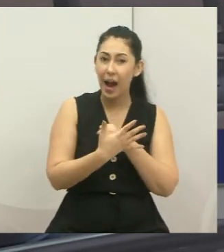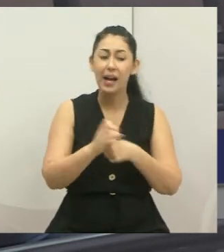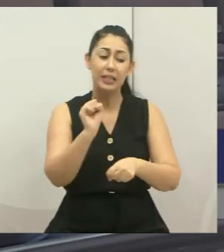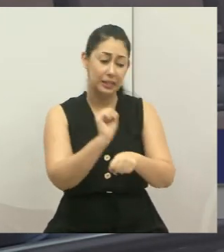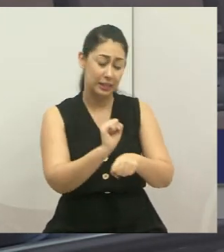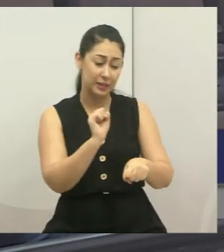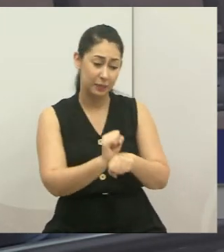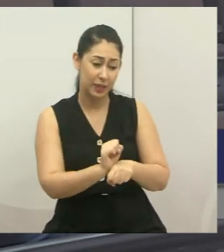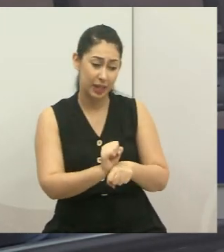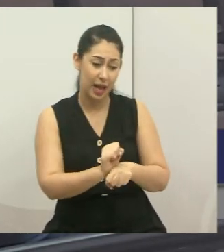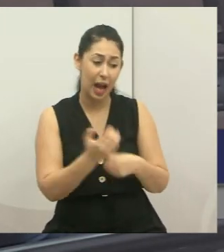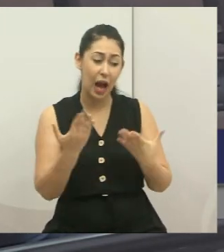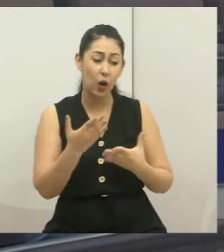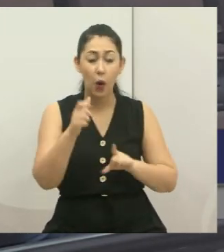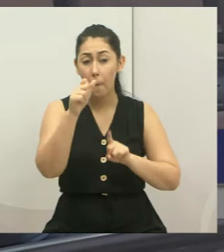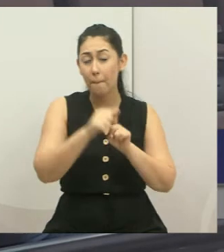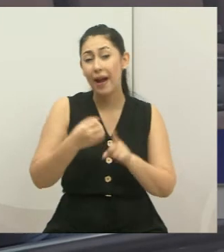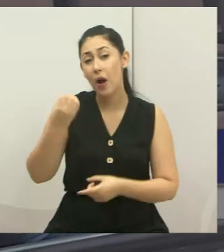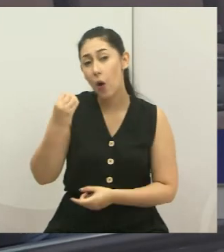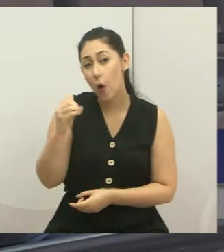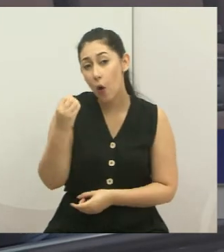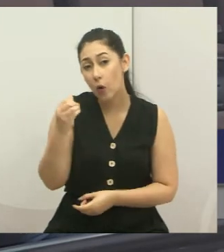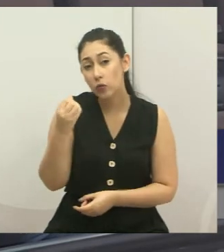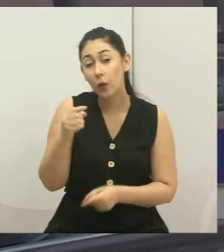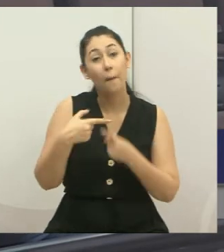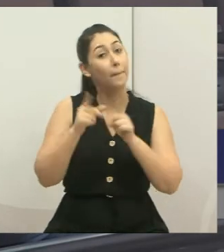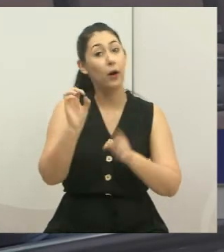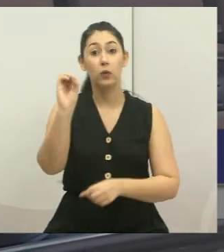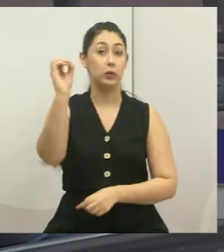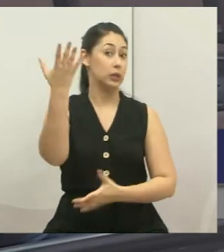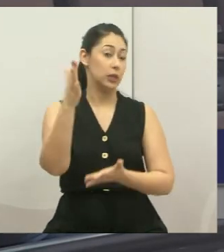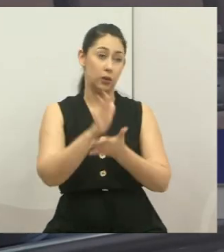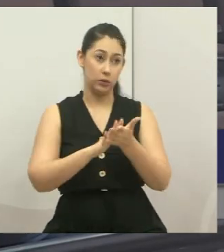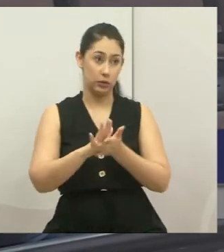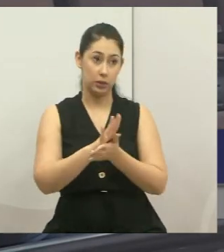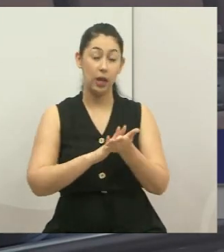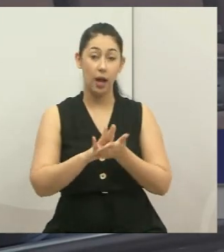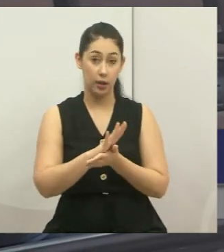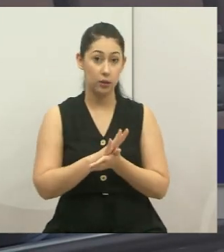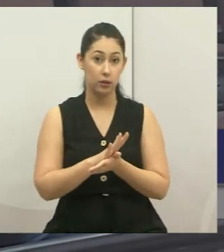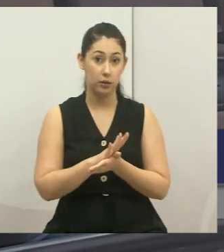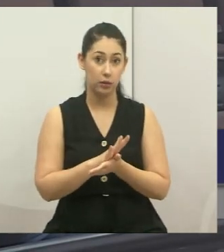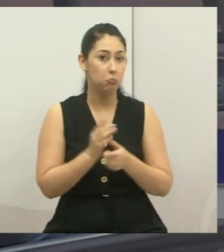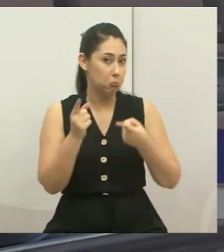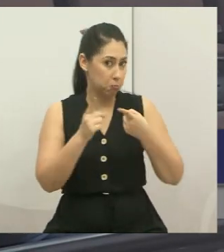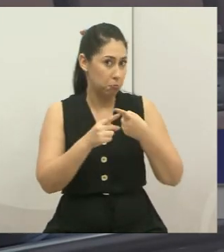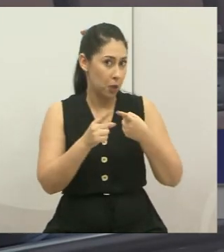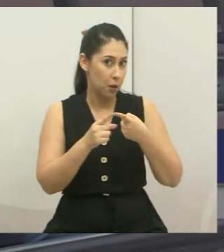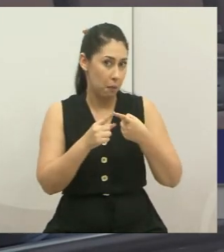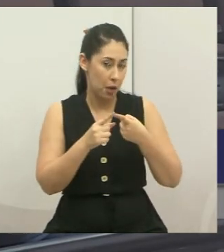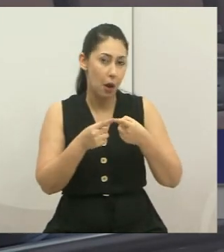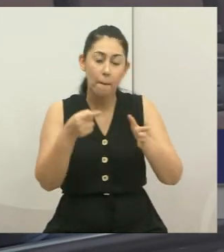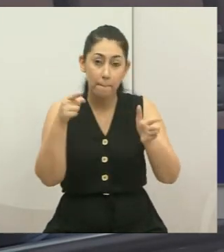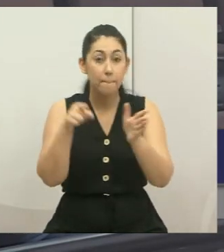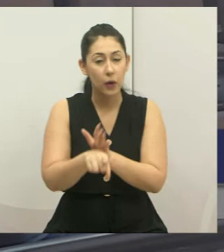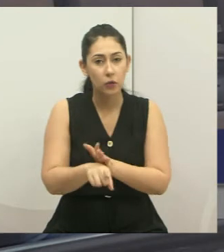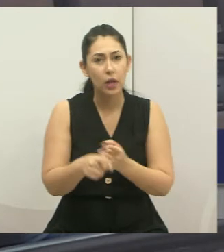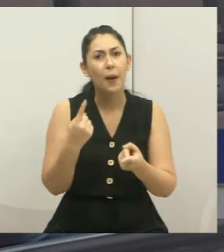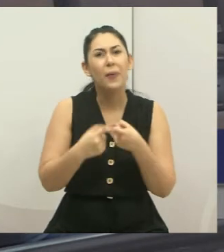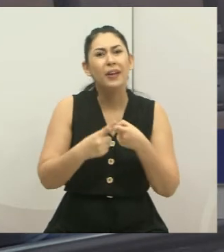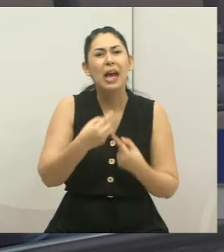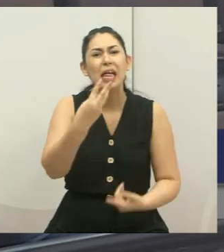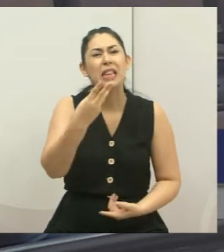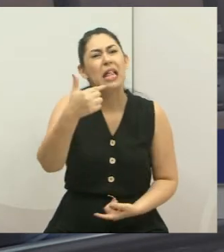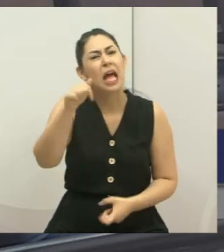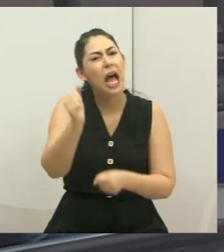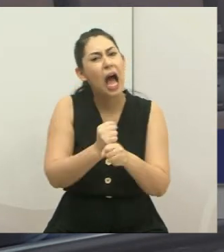ocorreria no mês de outubro, que também não ocorreu. Esse é um primeiro ponto que eu gostaria de saber, porque nesses 37 anos que eu